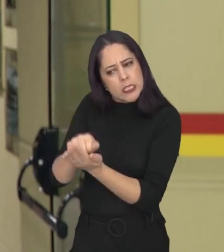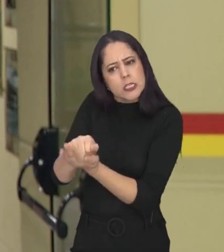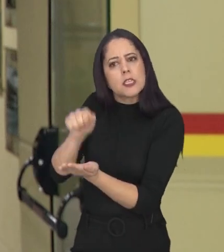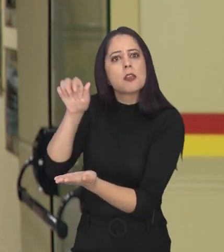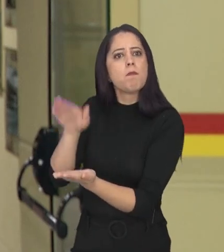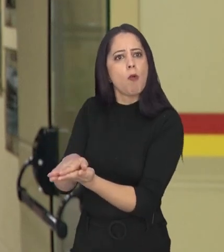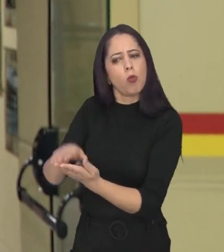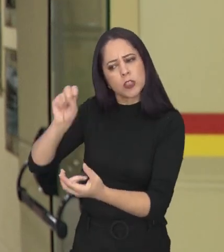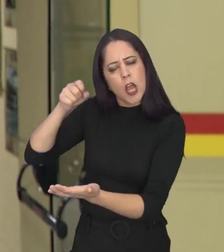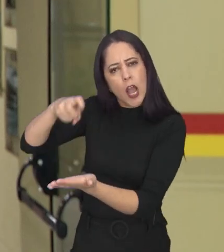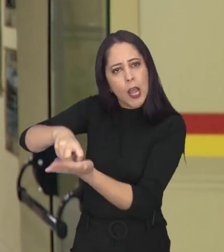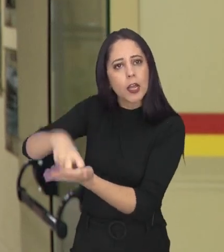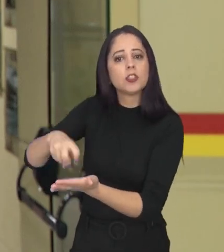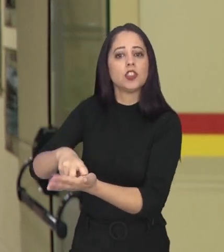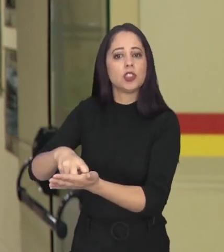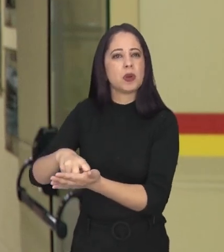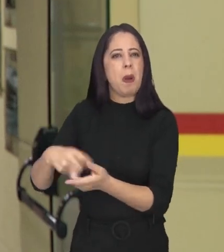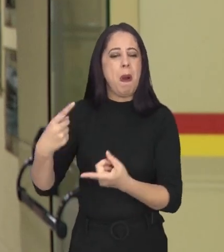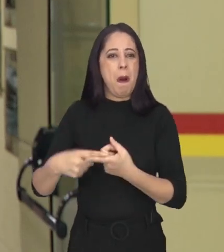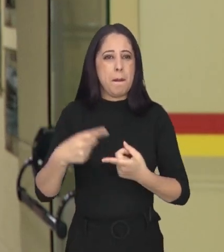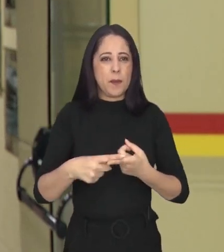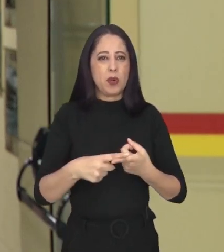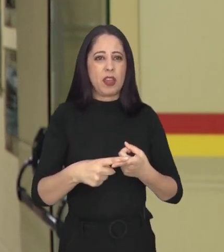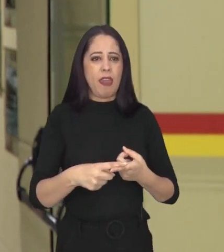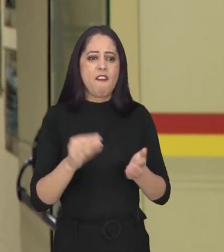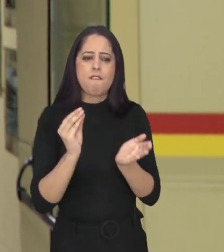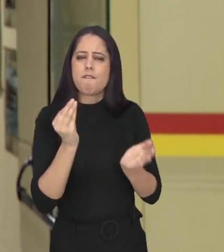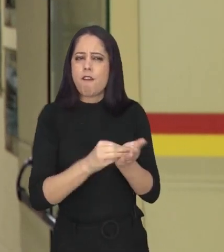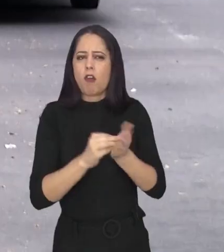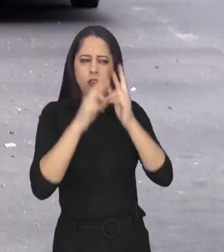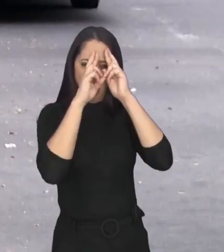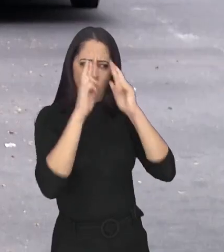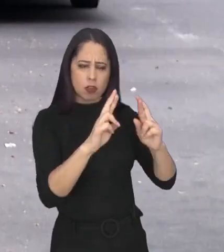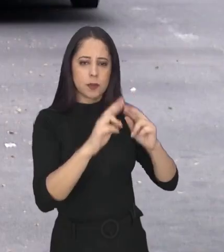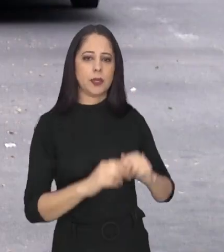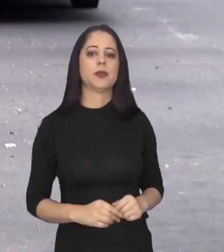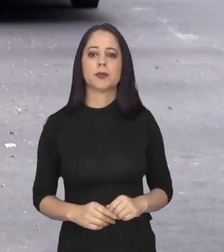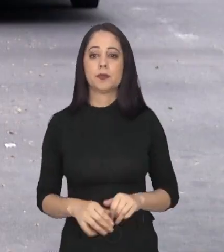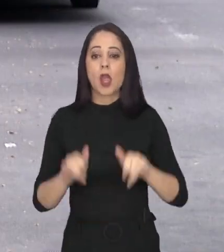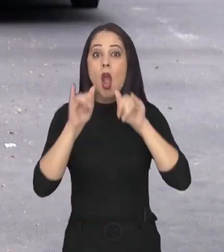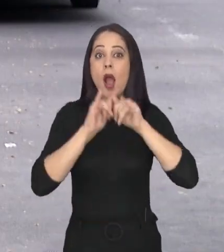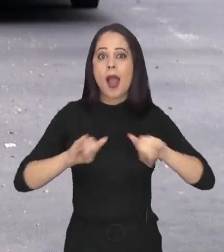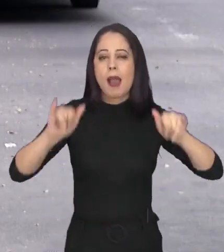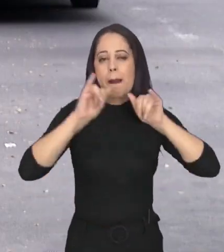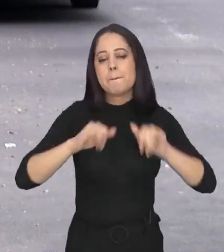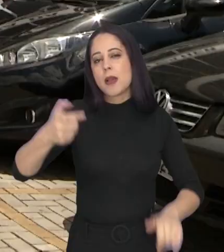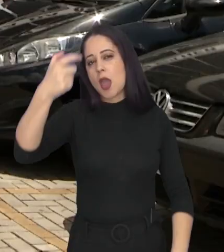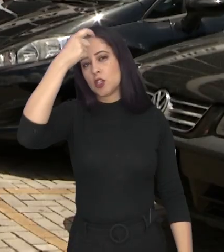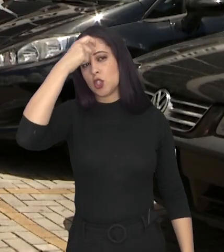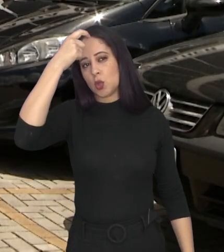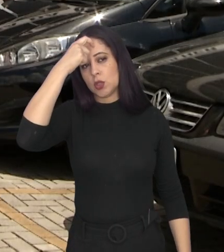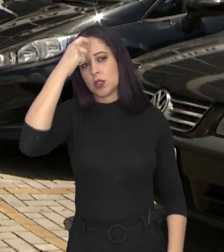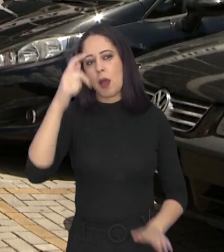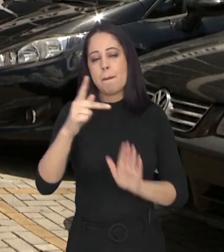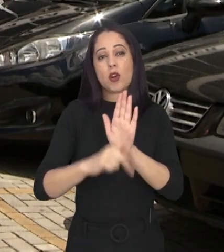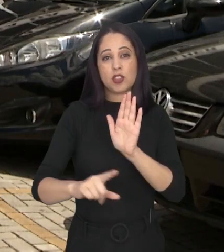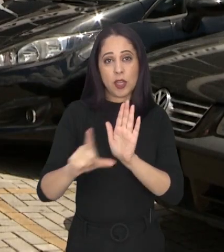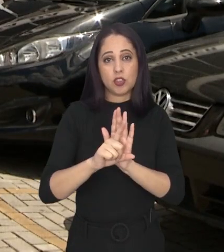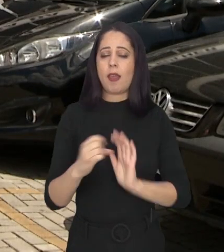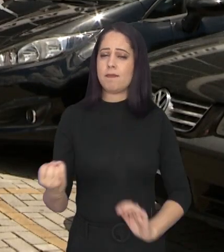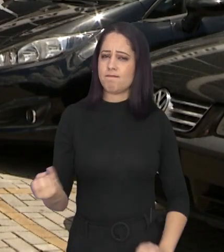tem várias leis, tem toda a imprensa, a rede social, para a gente comunicar e fazer essa